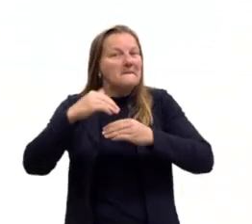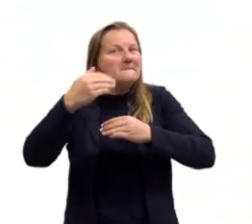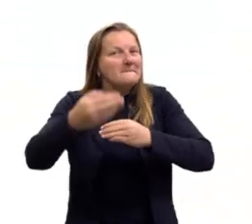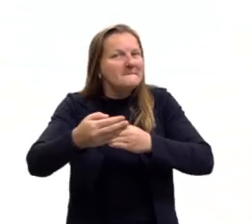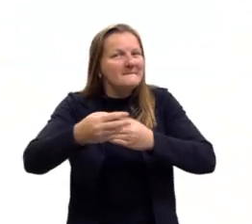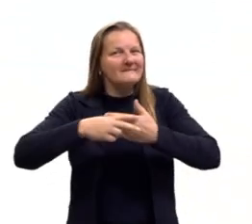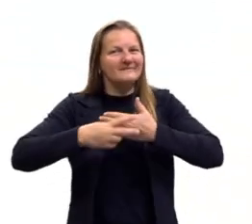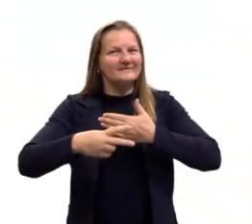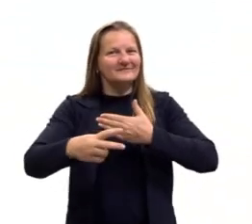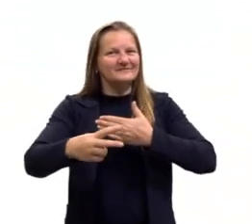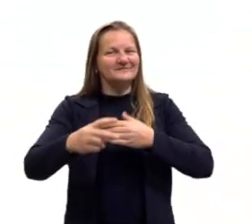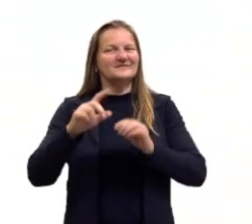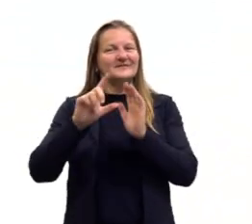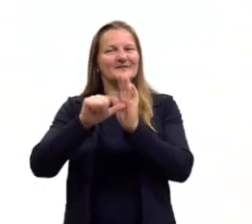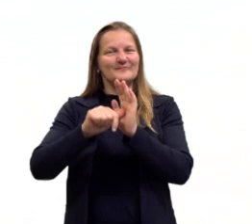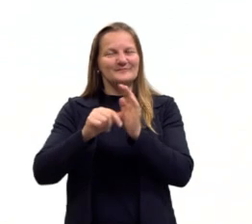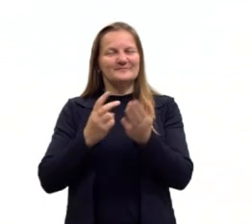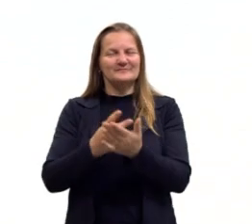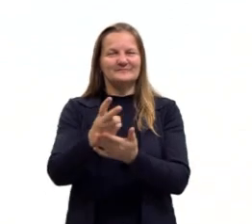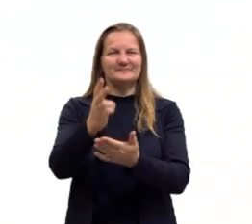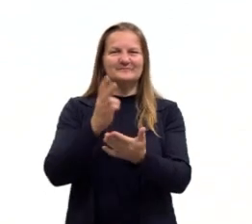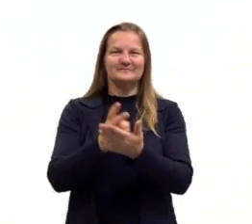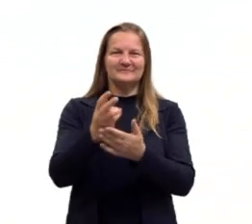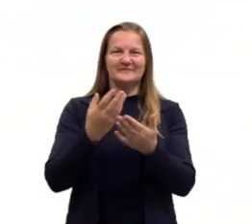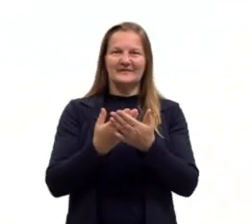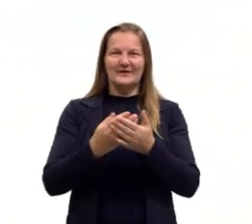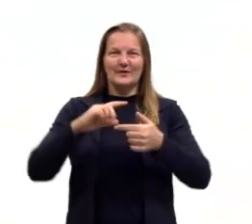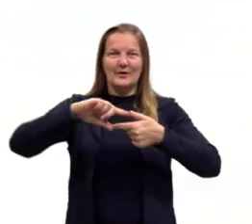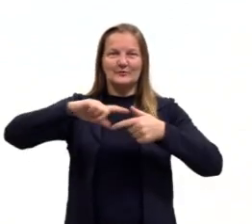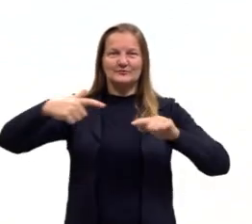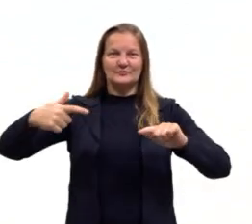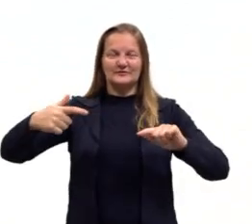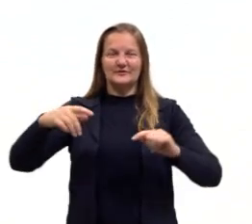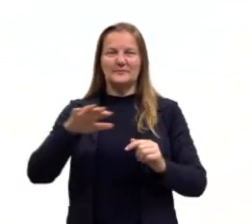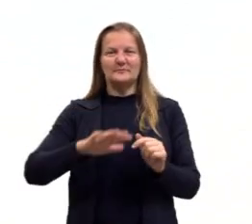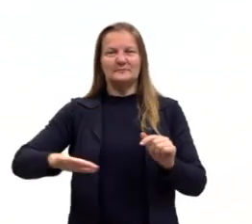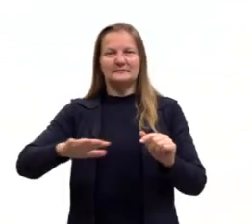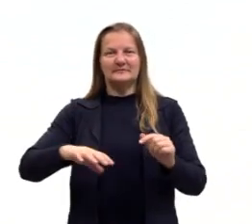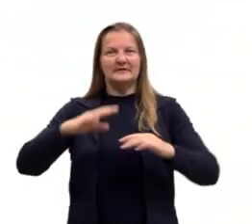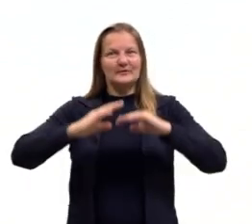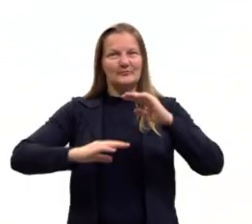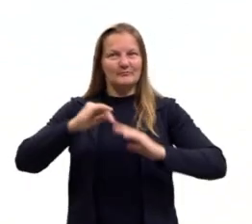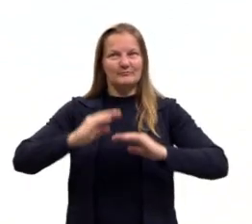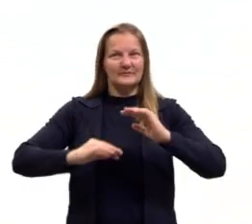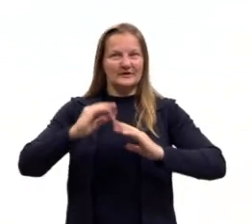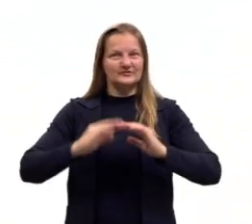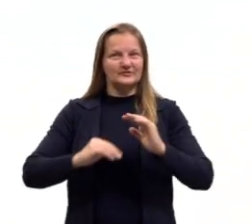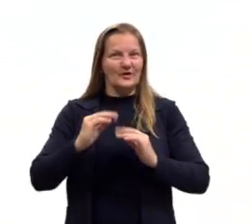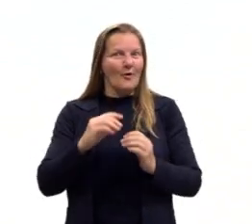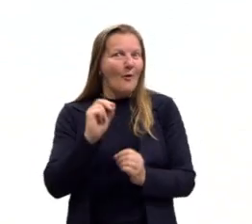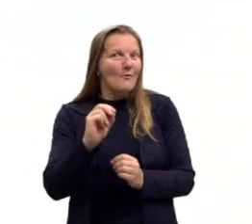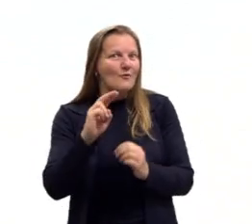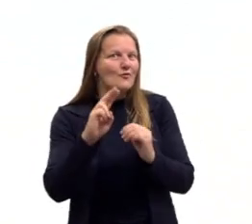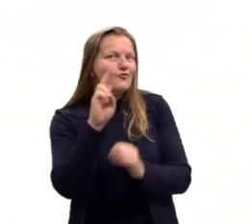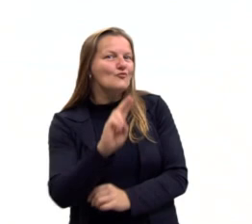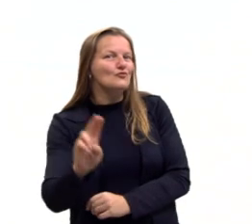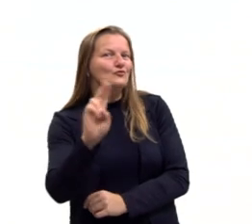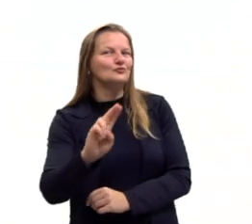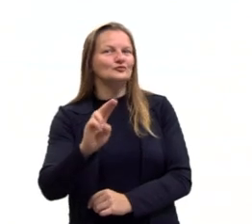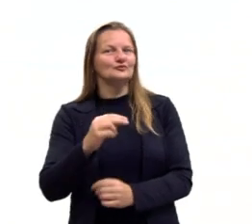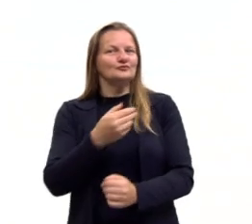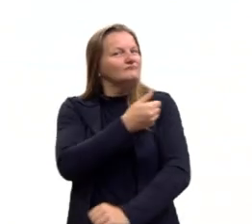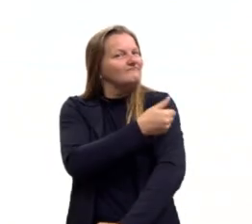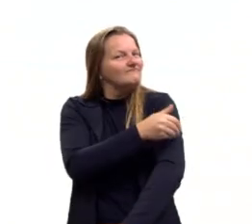né continuação nessa aula de hoje geometria plana em prática Então nós vamos aplicar os conhecimentos